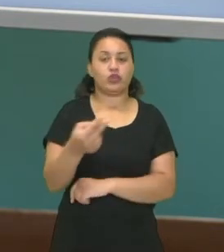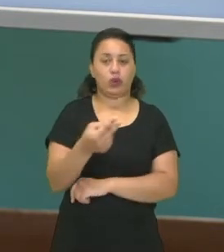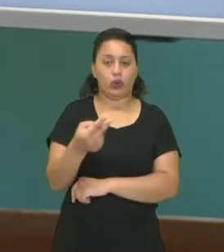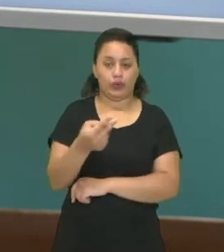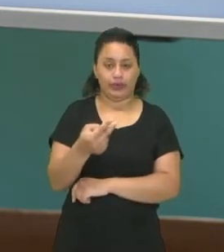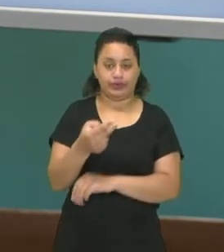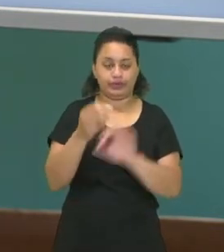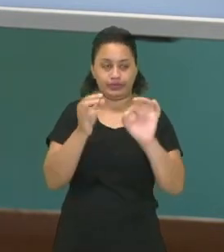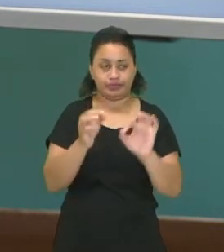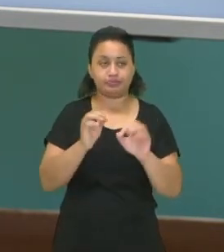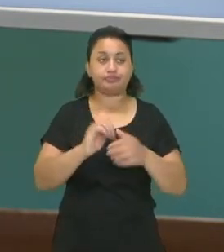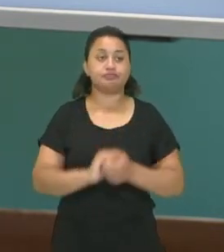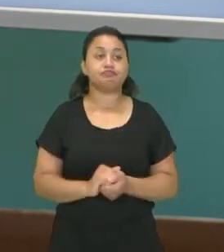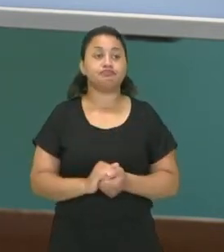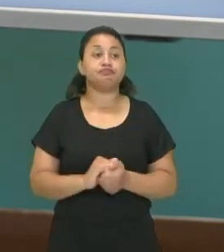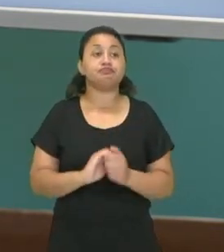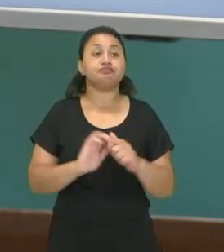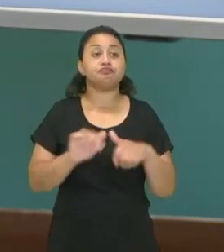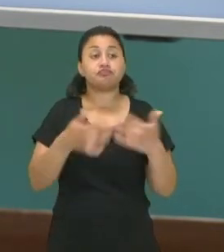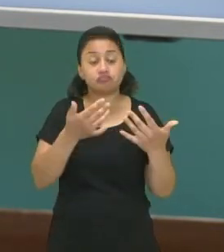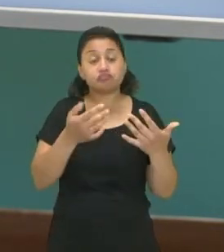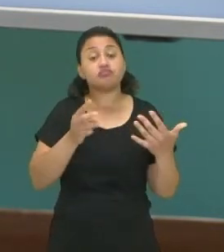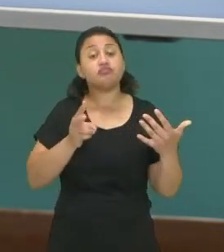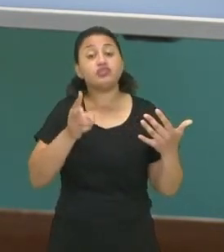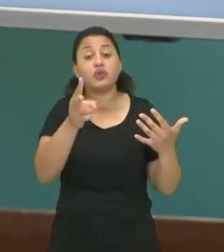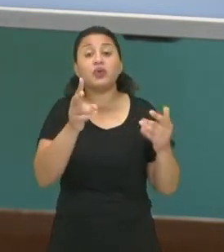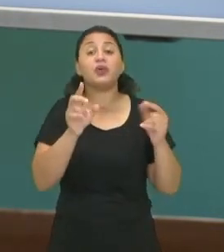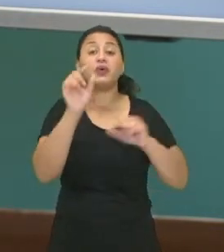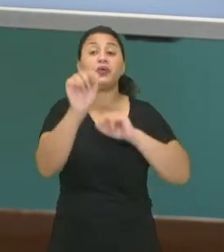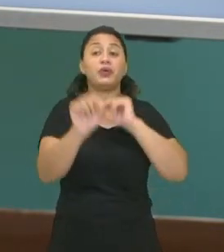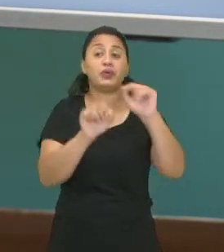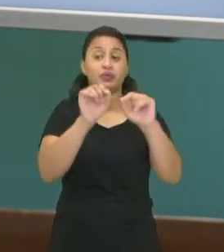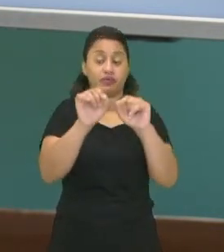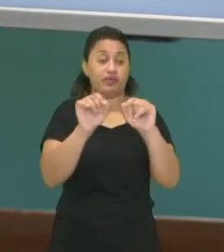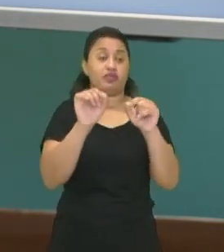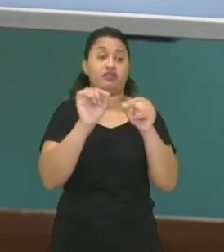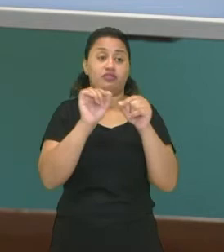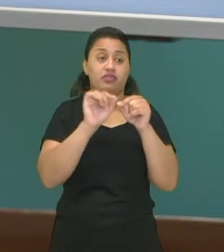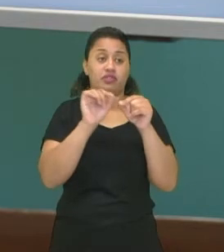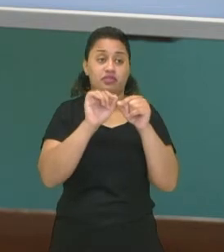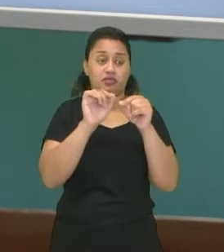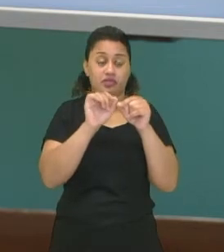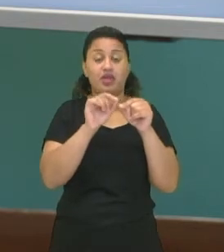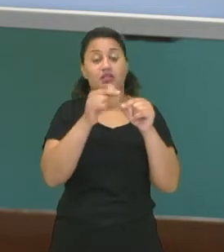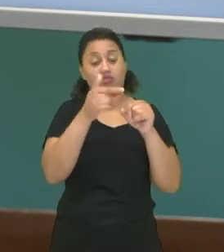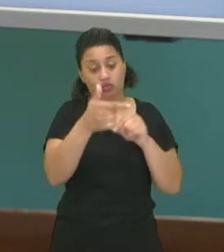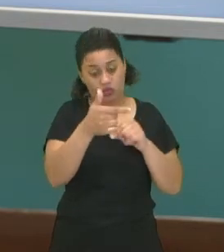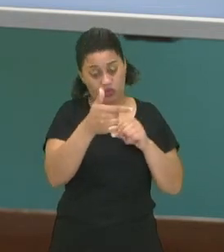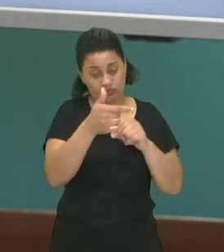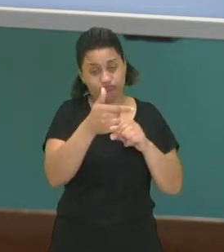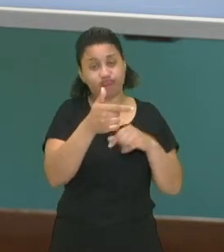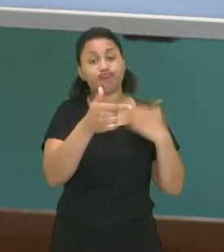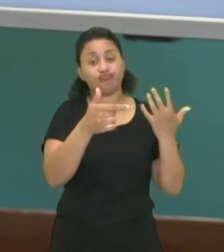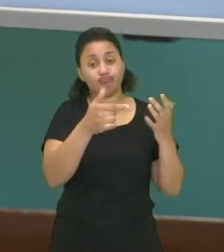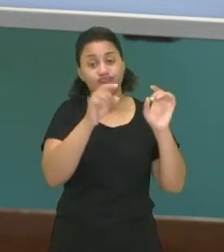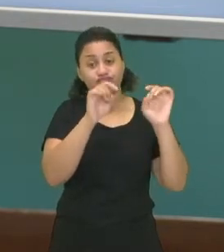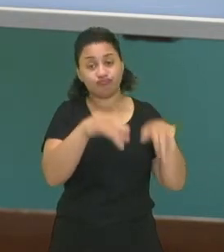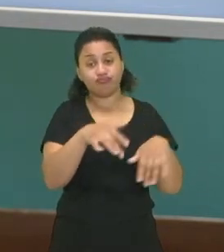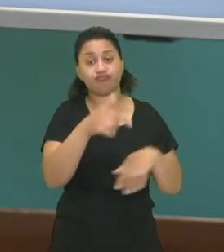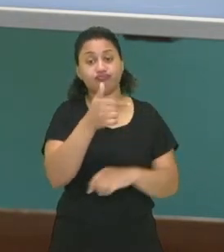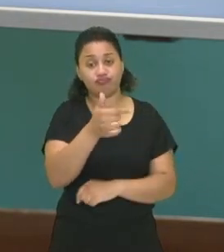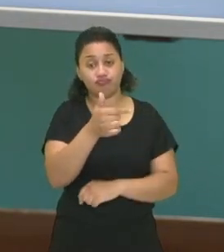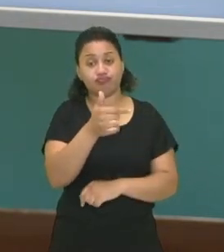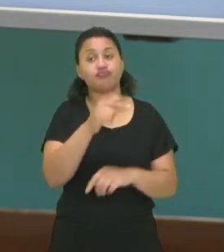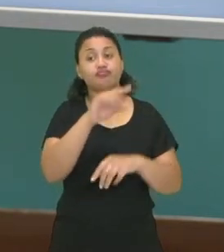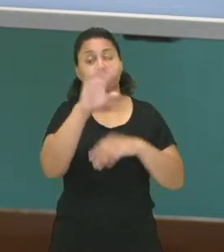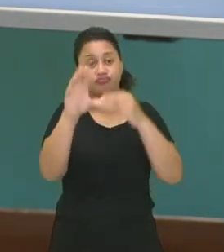sobrou, tá bom? Então tá joia, né? E aí, para finalizar, o que que a gente faz, né? Como tinha sobrado aqueles dois lá, a